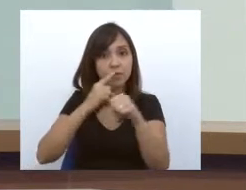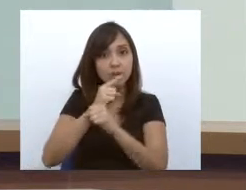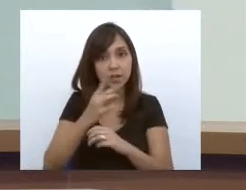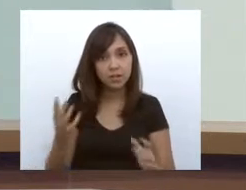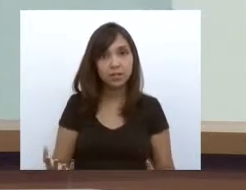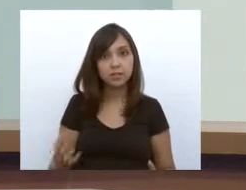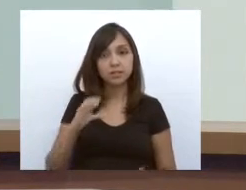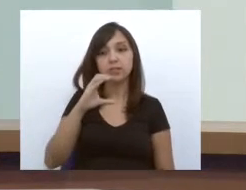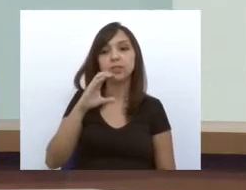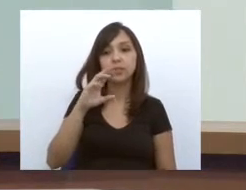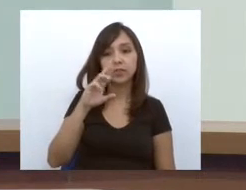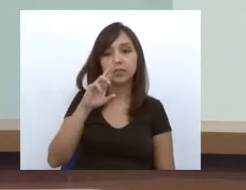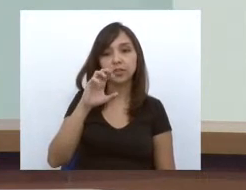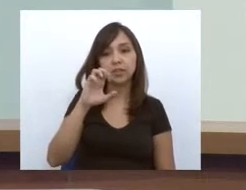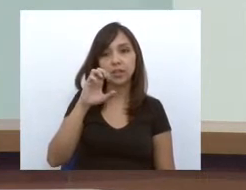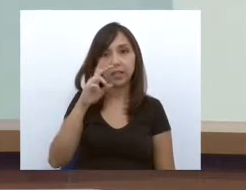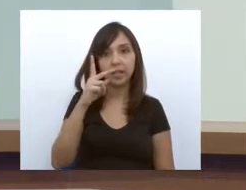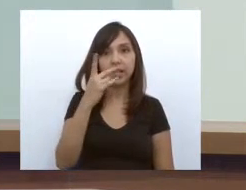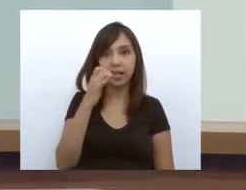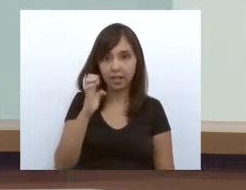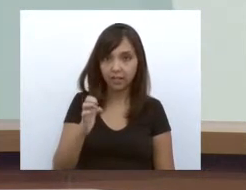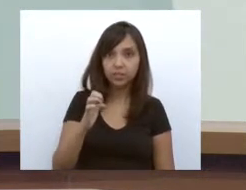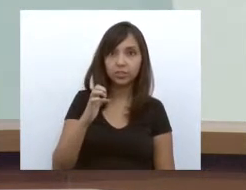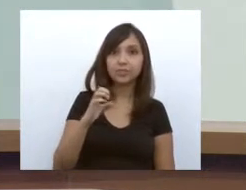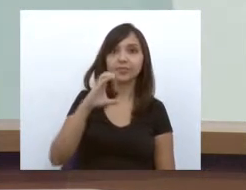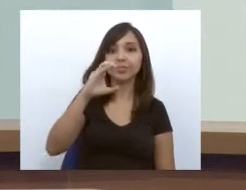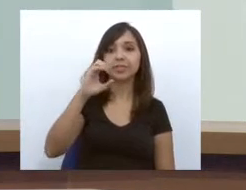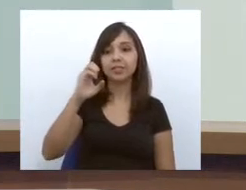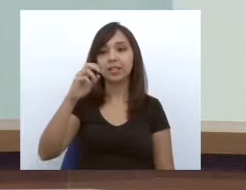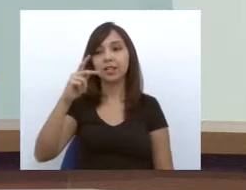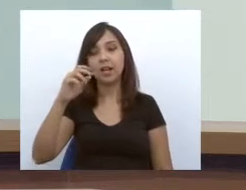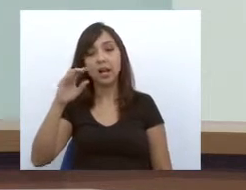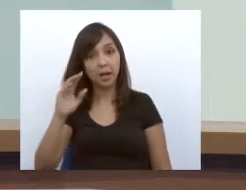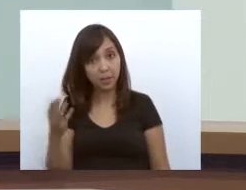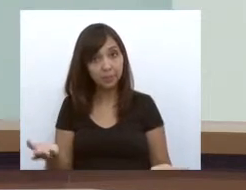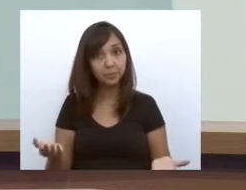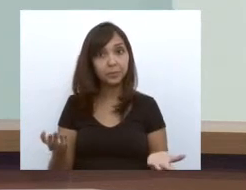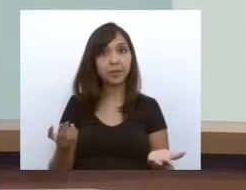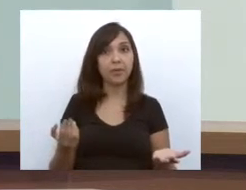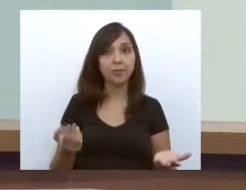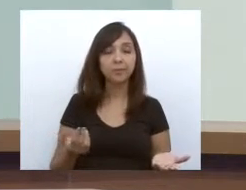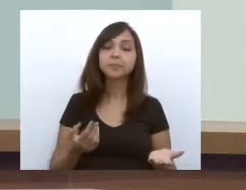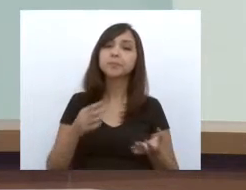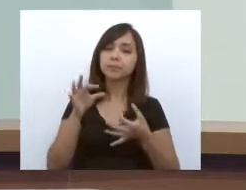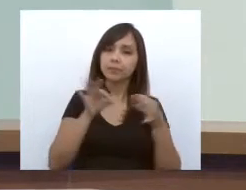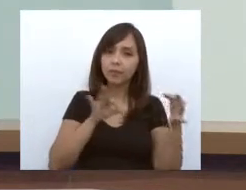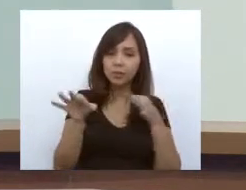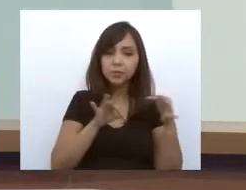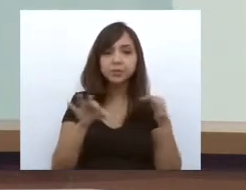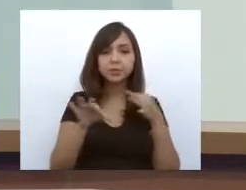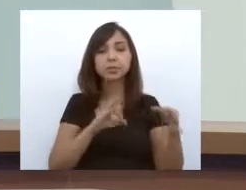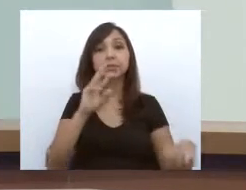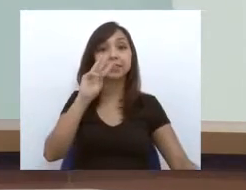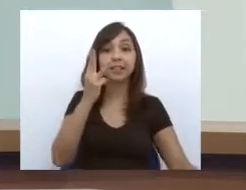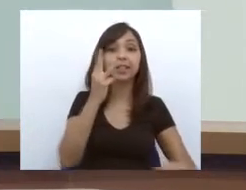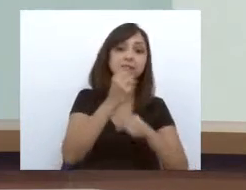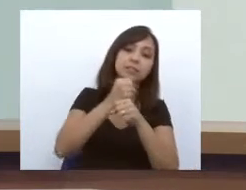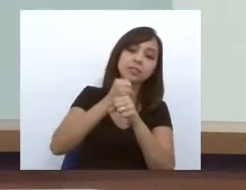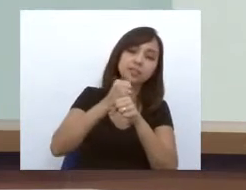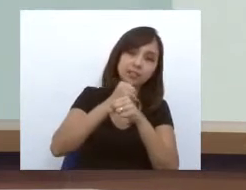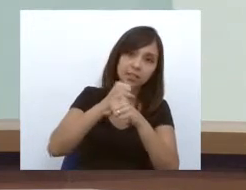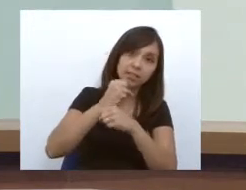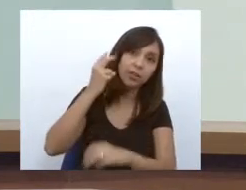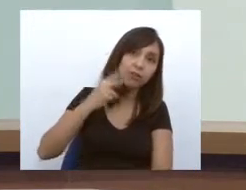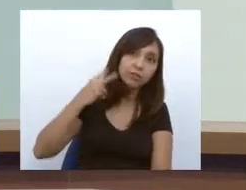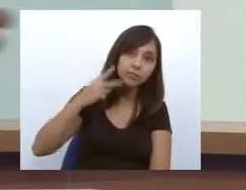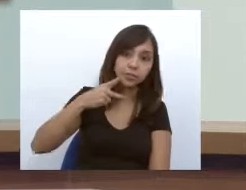creche na Vila Barros, Parque Secap, 3 anos São Domingos. O Romildo Santos consertou, 3 anos o Céu São Domingos. Aí o vereador do